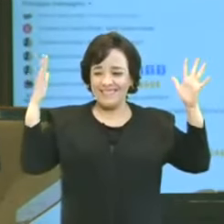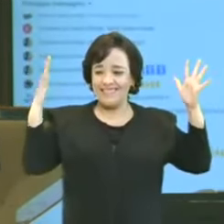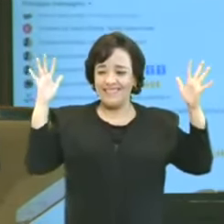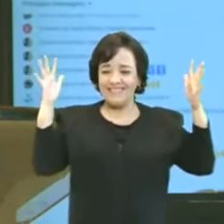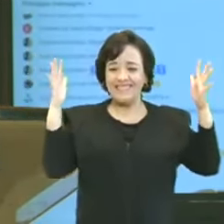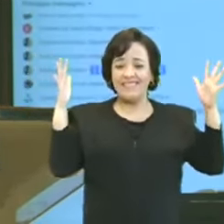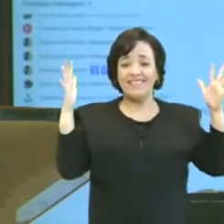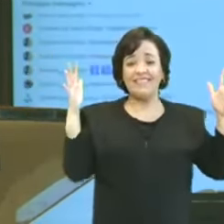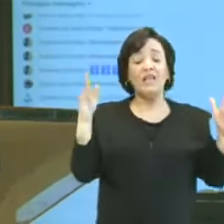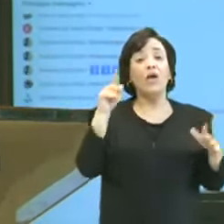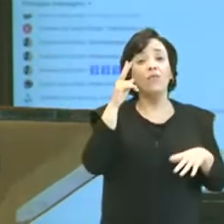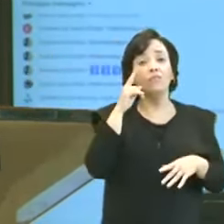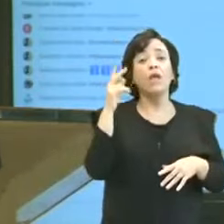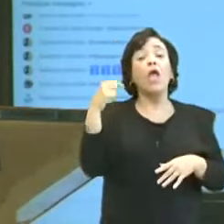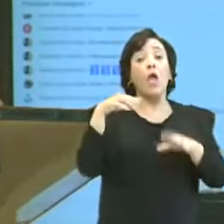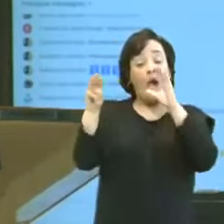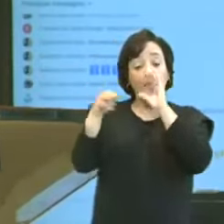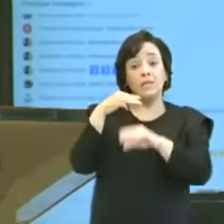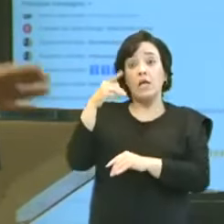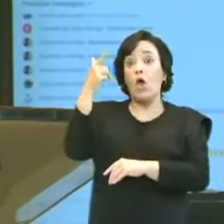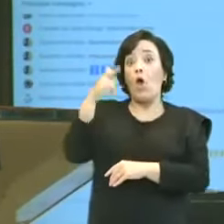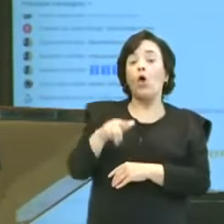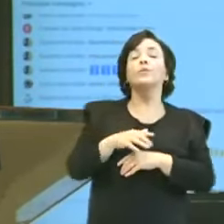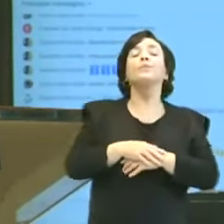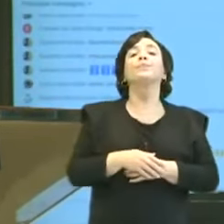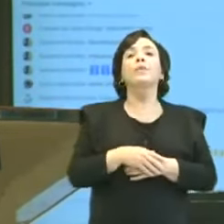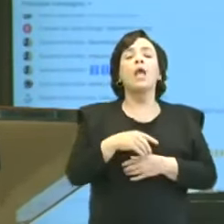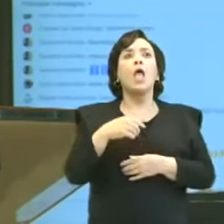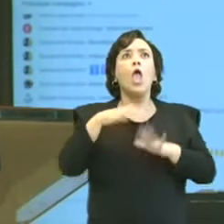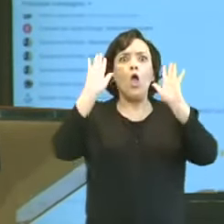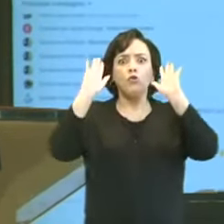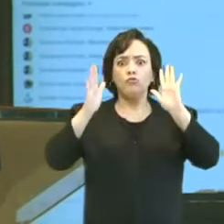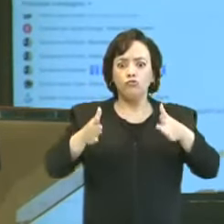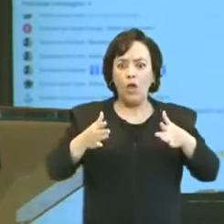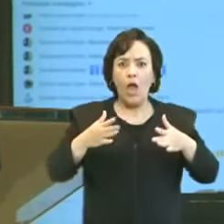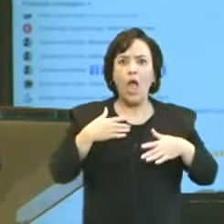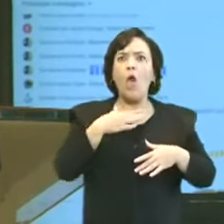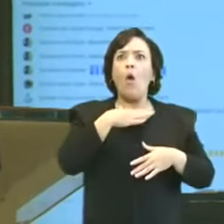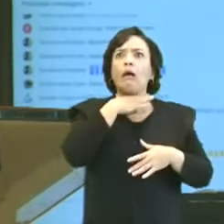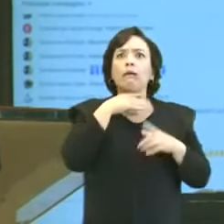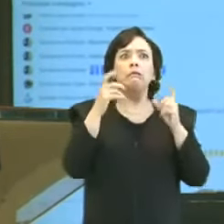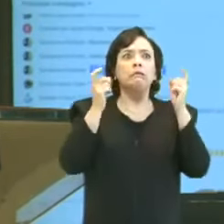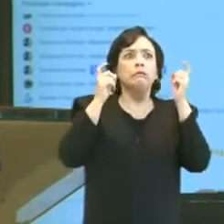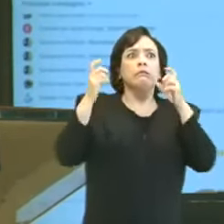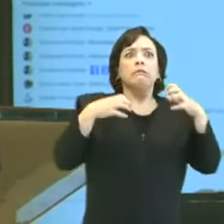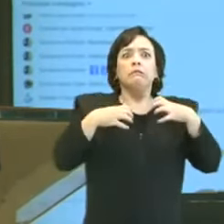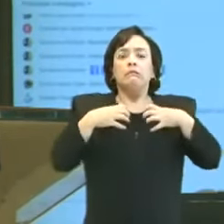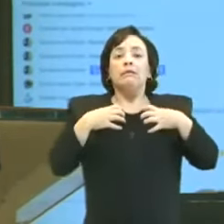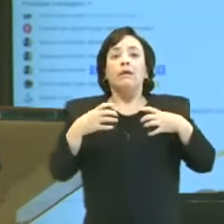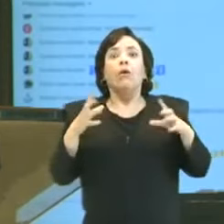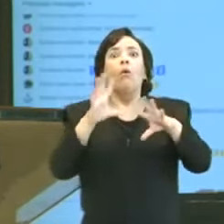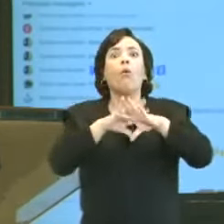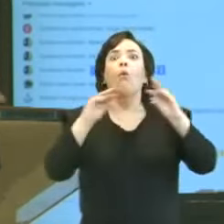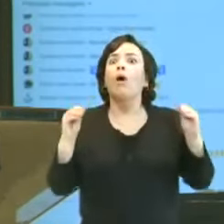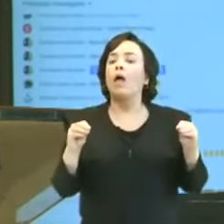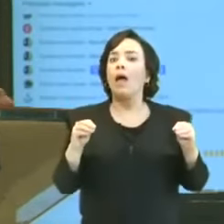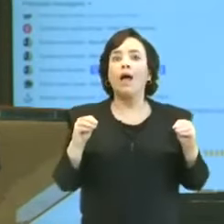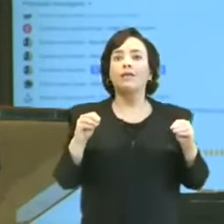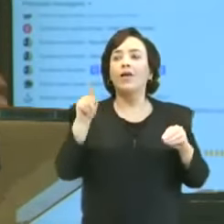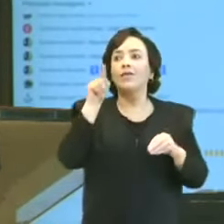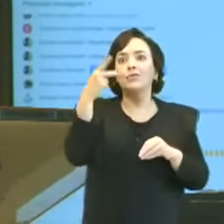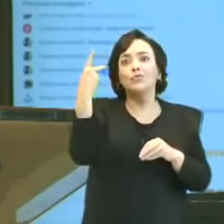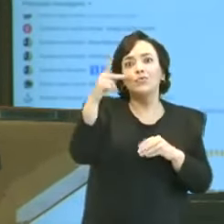Recebi outra mensagem: eu fui curada completamente das minhas crises de pânico neste culto.